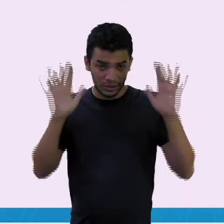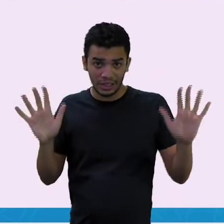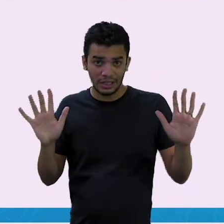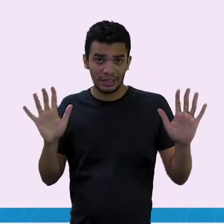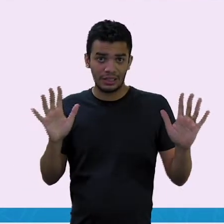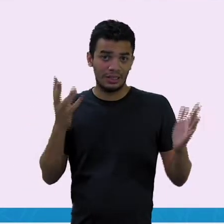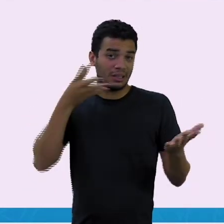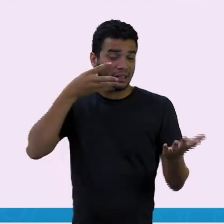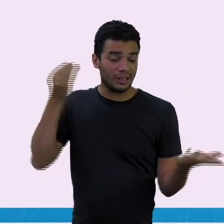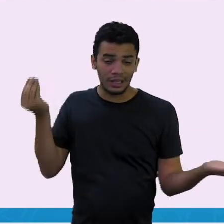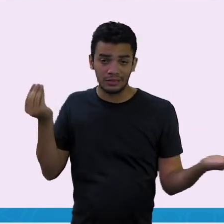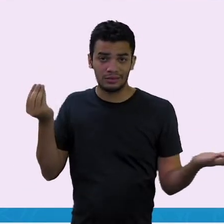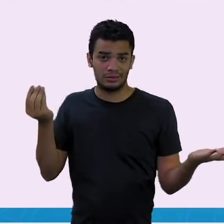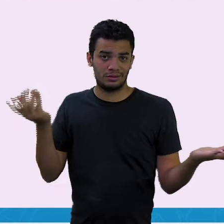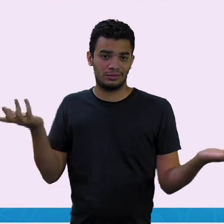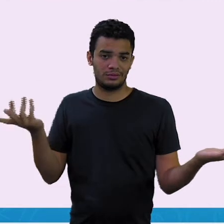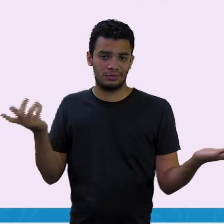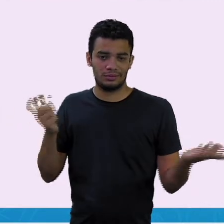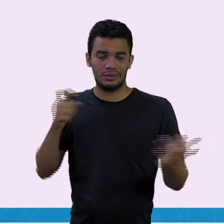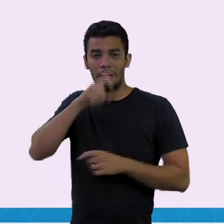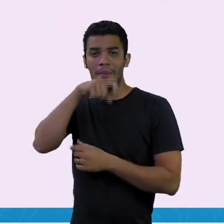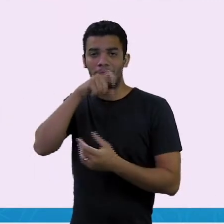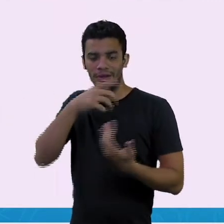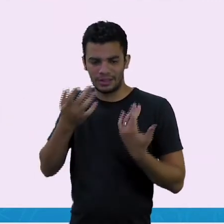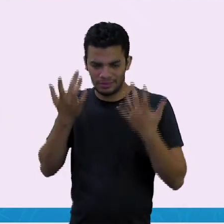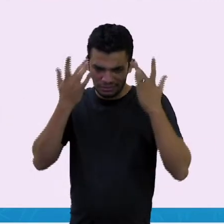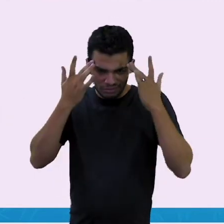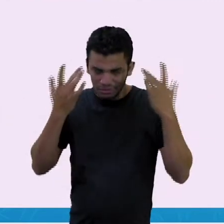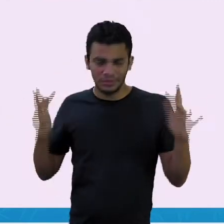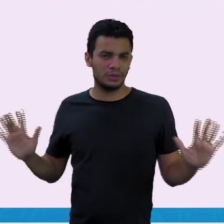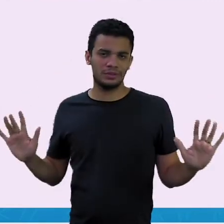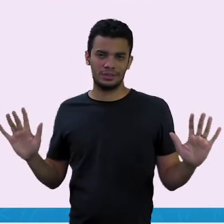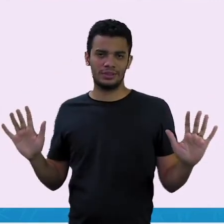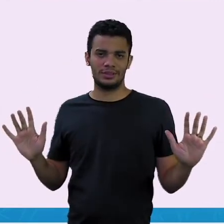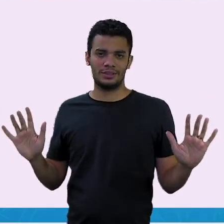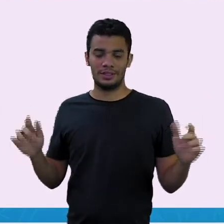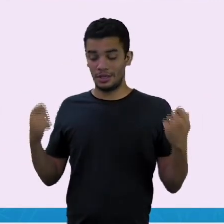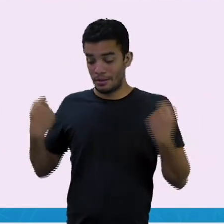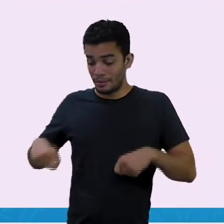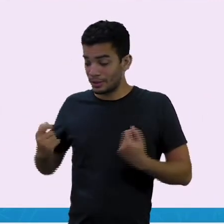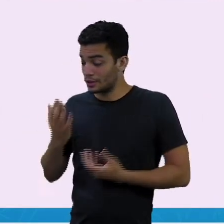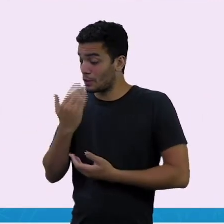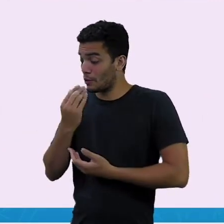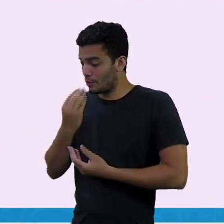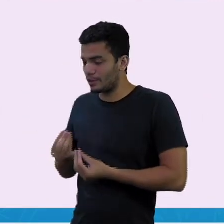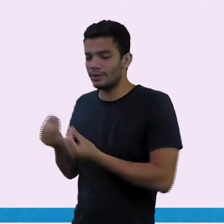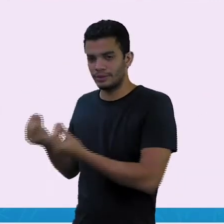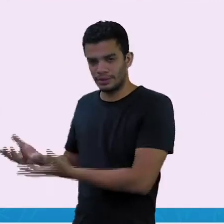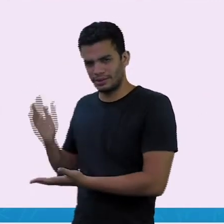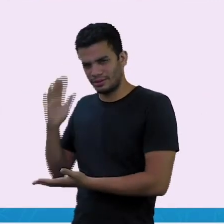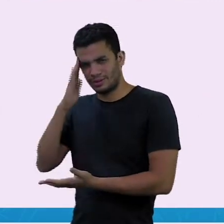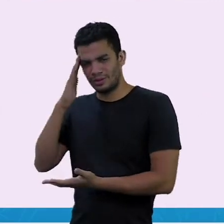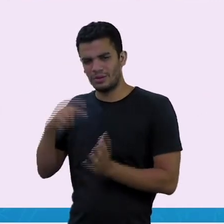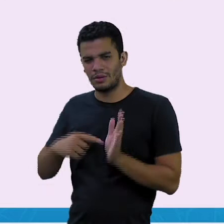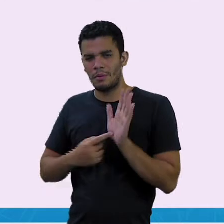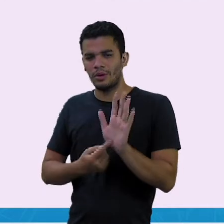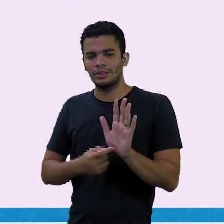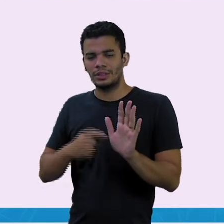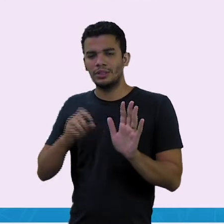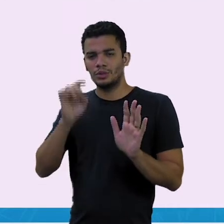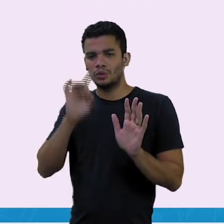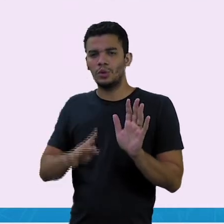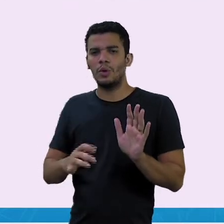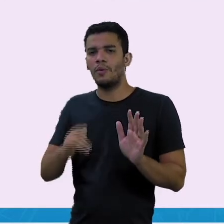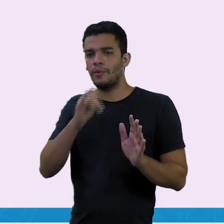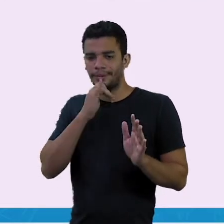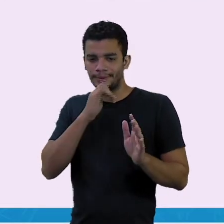criança tem, algum bichinho ali que ela não pode esquecer de cuidar. Percebam que